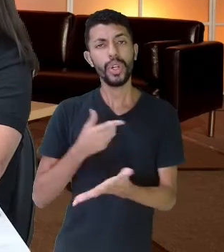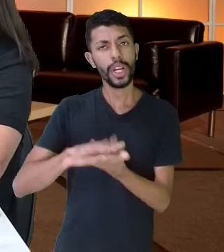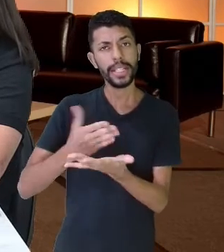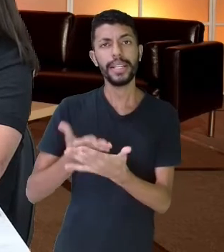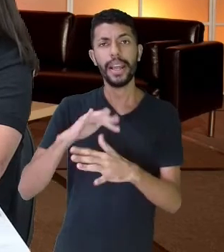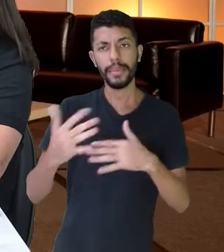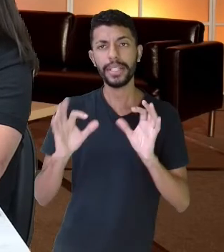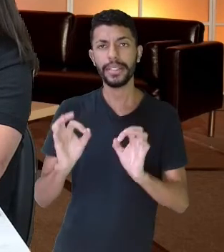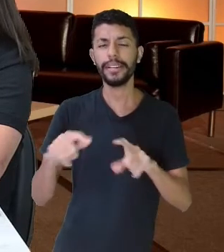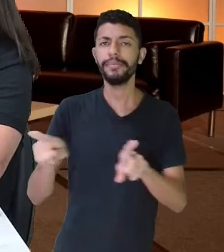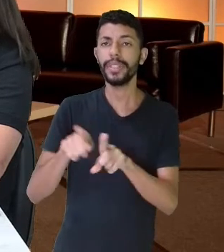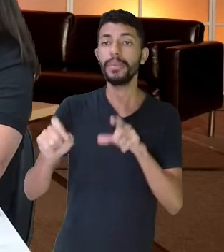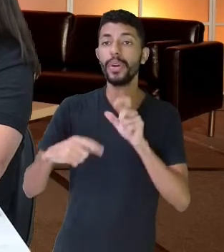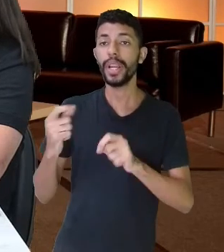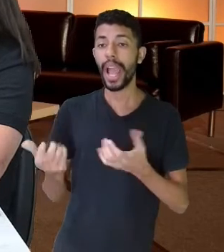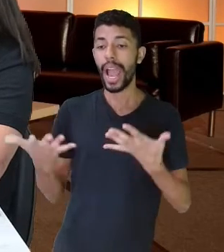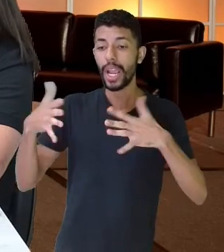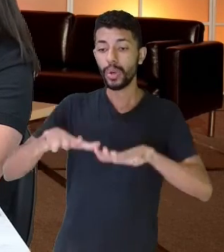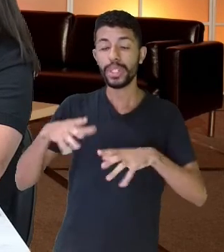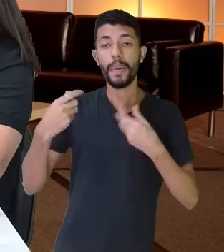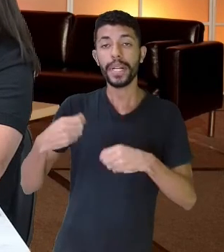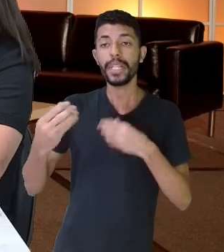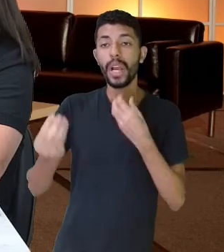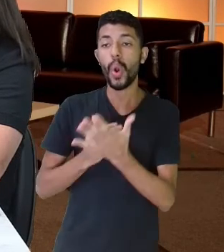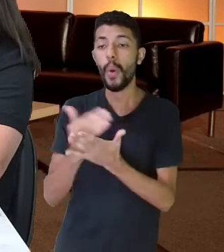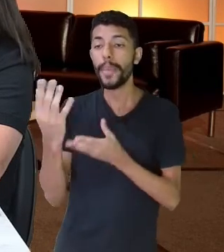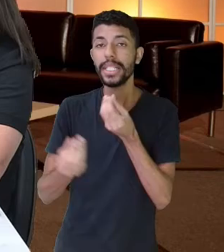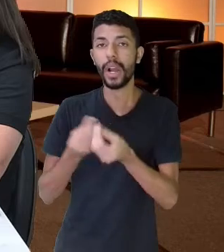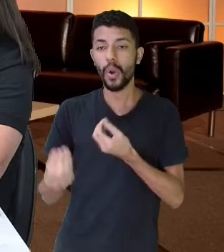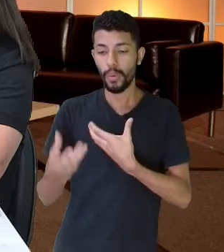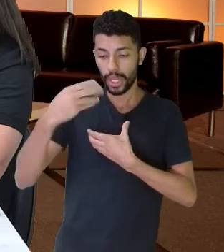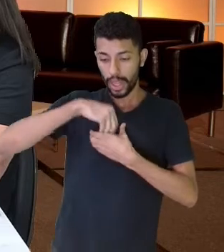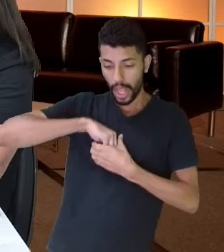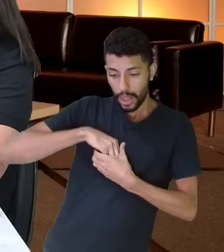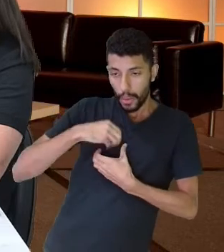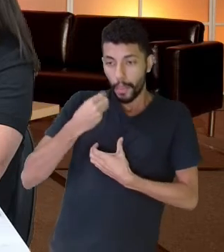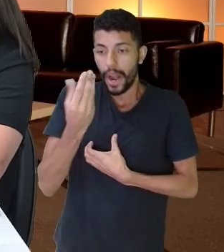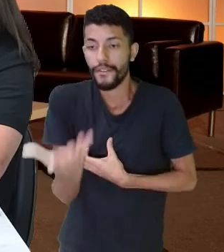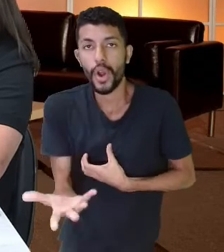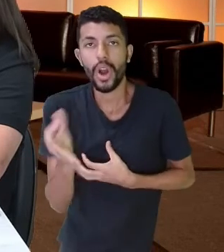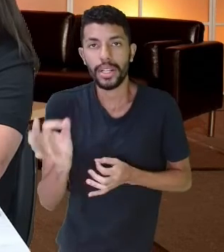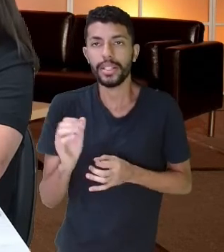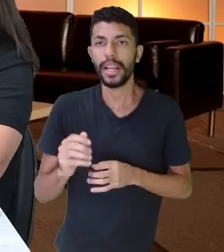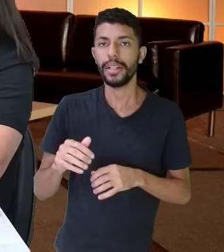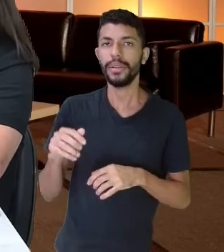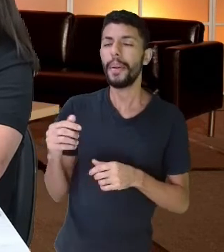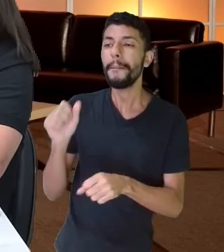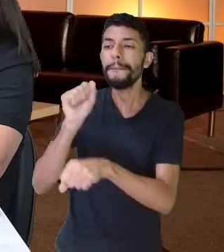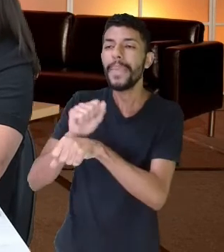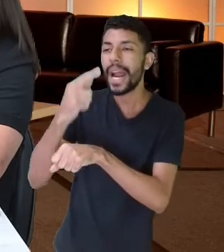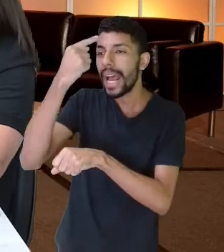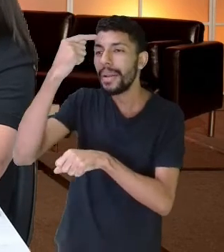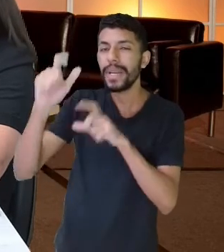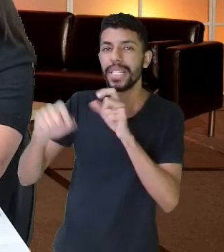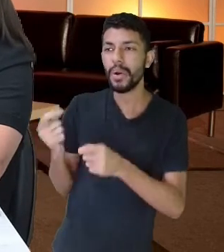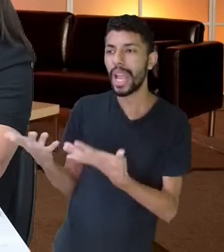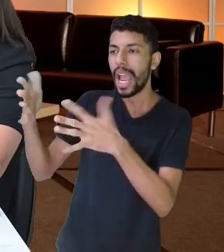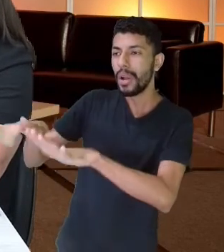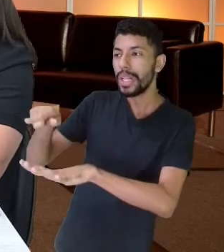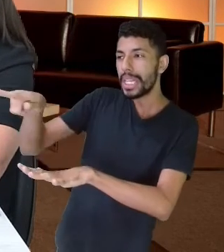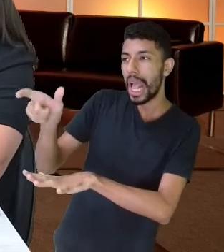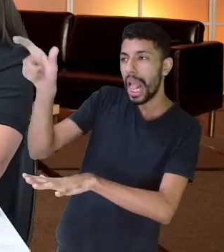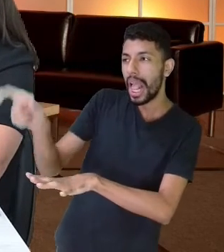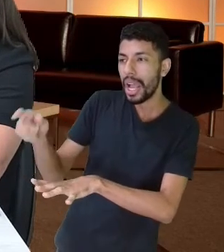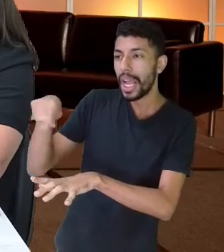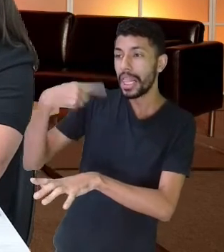começar de dentro para fora. A gente tem que começar a parar de pensar que a inclusão é algo que tem que vir do outro para que eu possa tomar minha